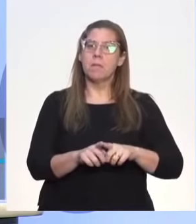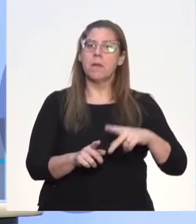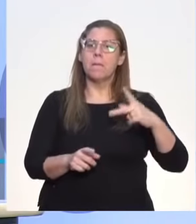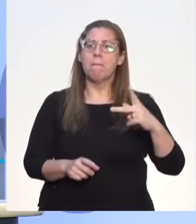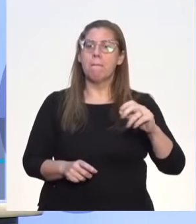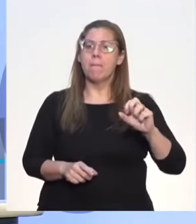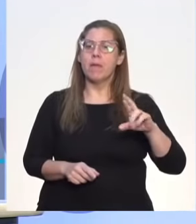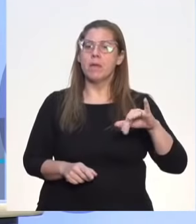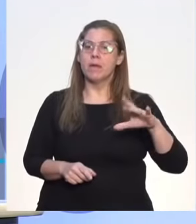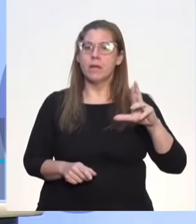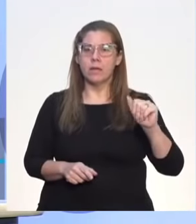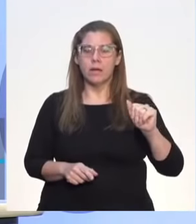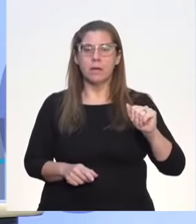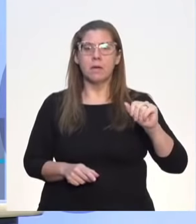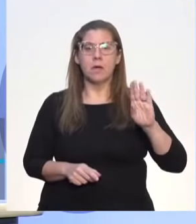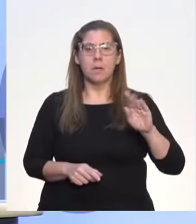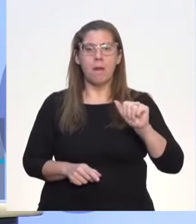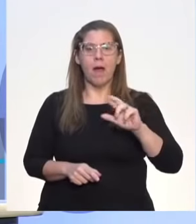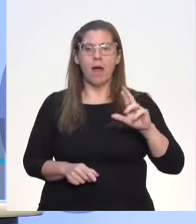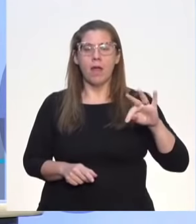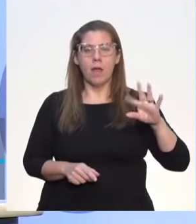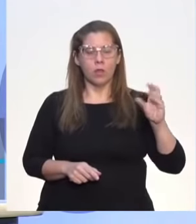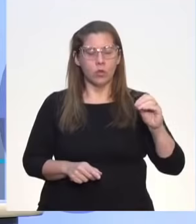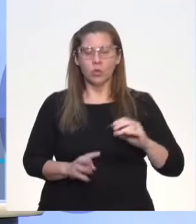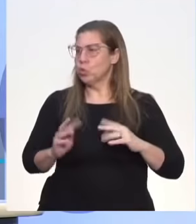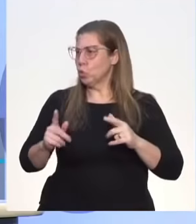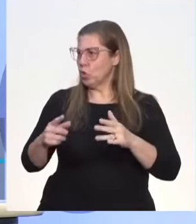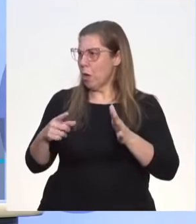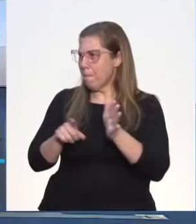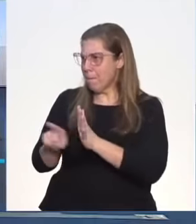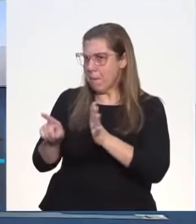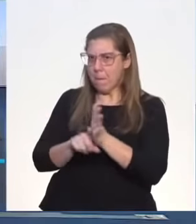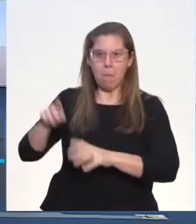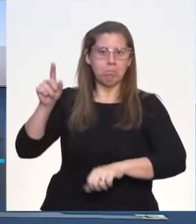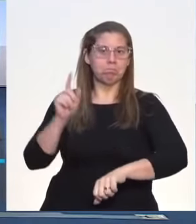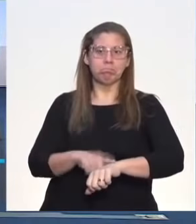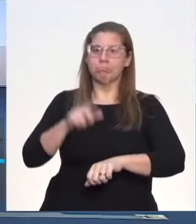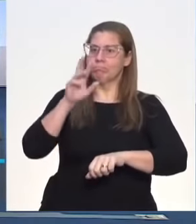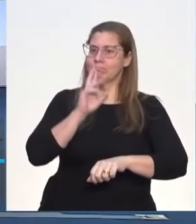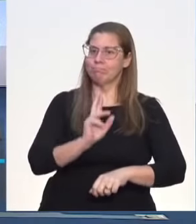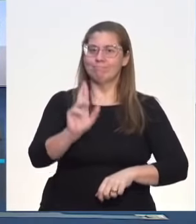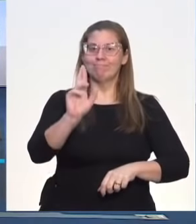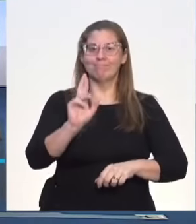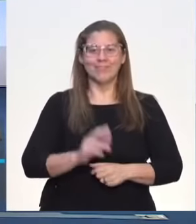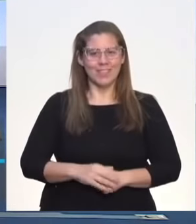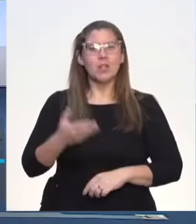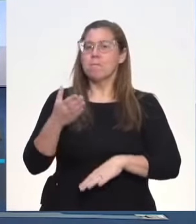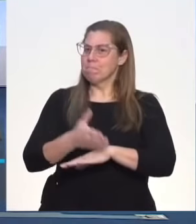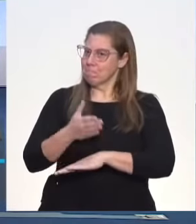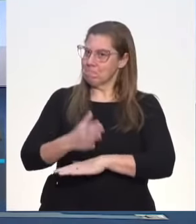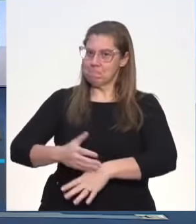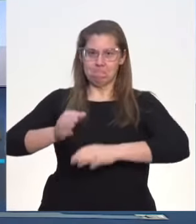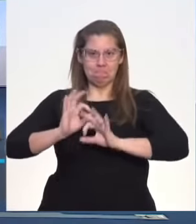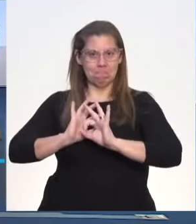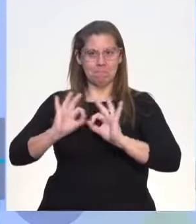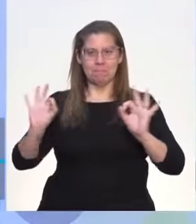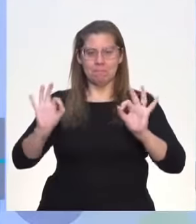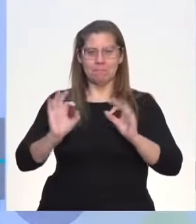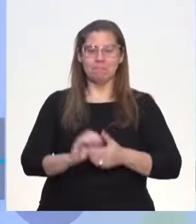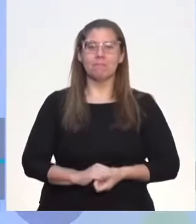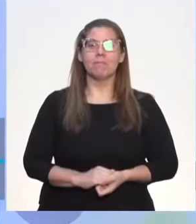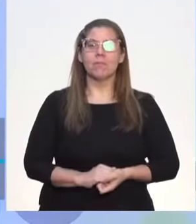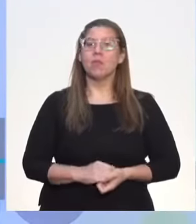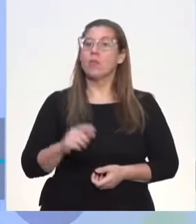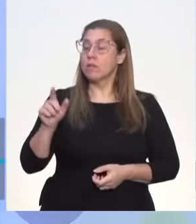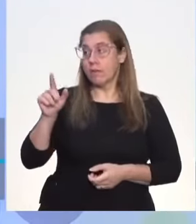Barreto aqui galera você pergunta é na hora é isso que eu gosto gosto essa participação assim olha